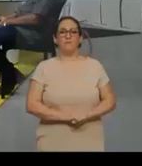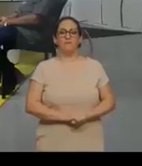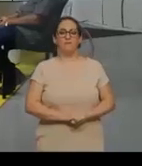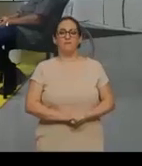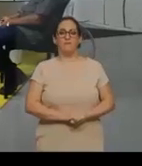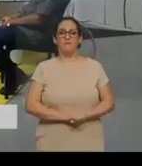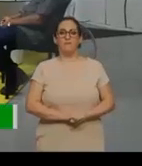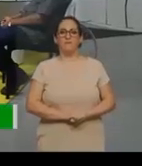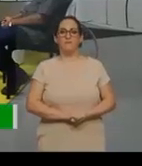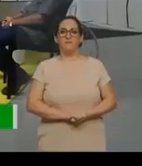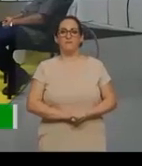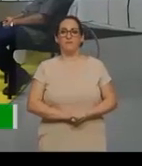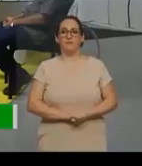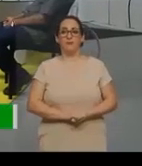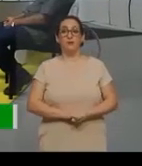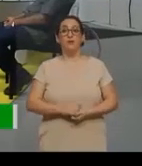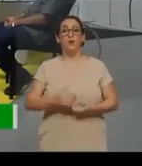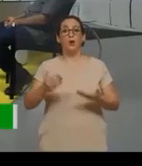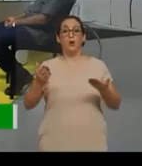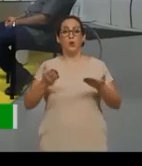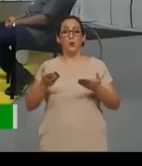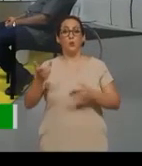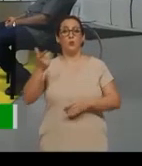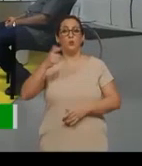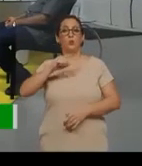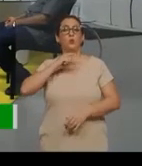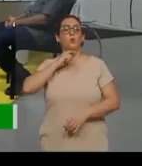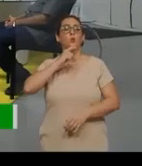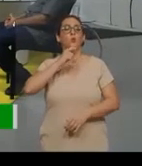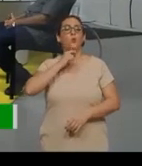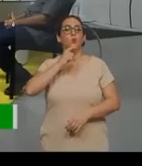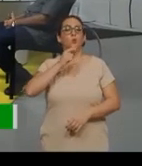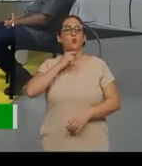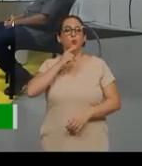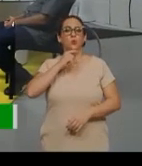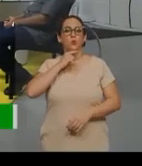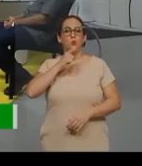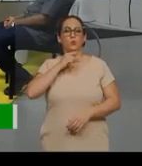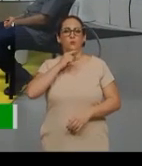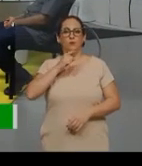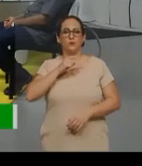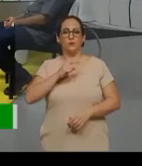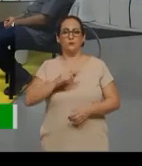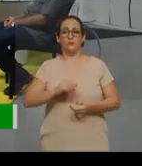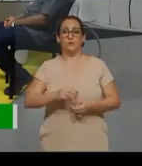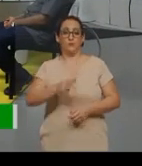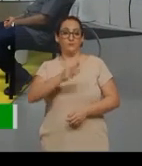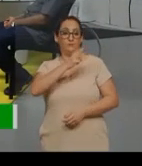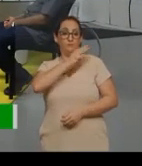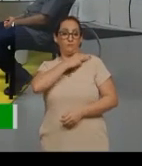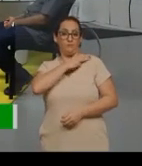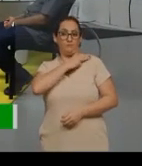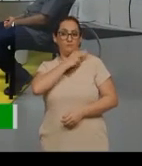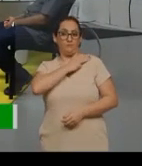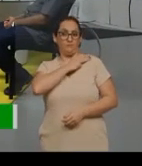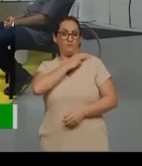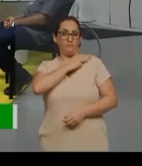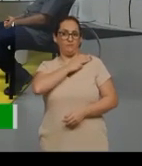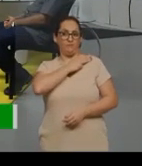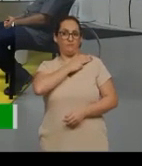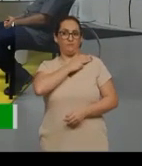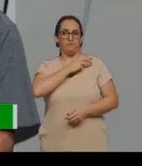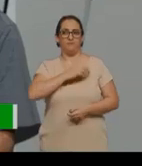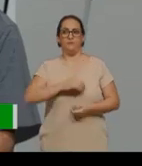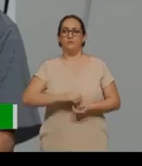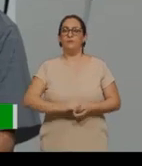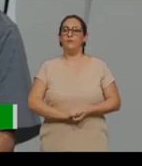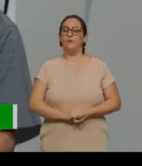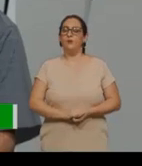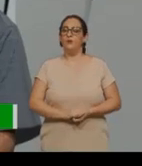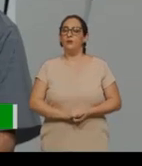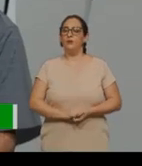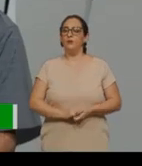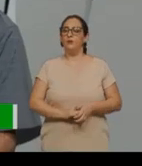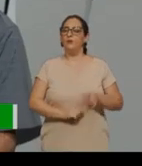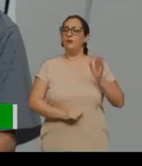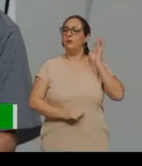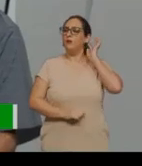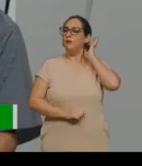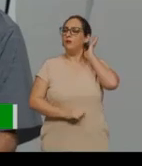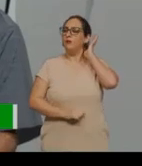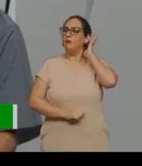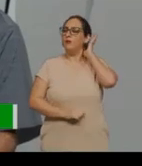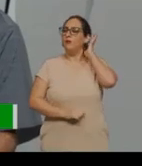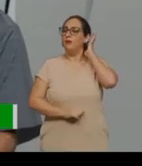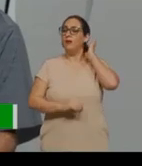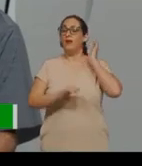próxima? Agora, a nossa próxima dúvida é uma dúvida de ensino médio, uma dúvida de terceiro ano. Professor Alexandre, de acordo com a internet,